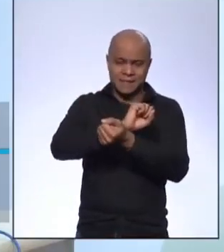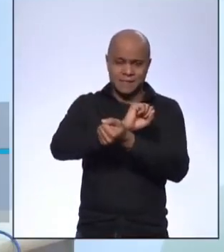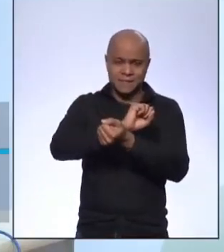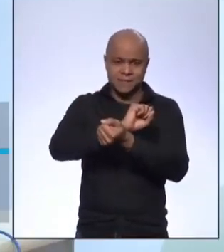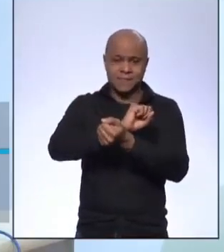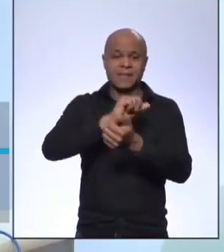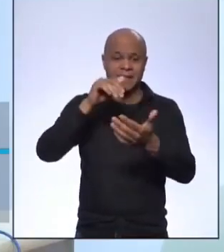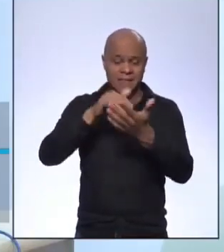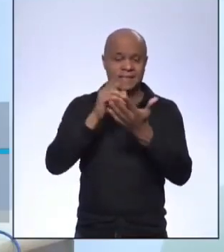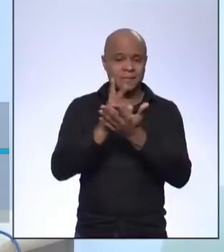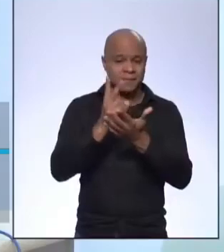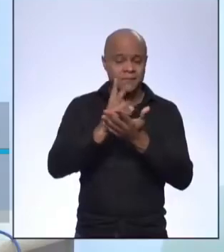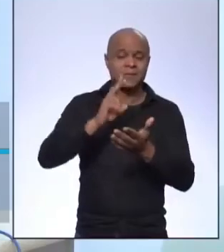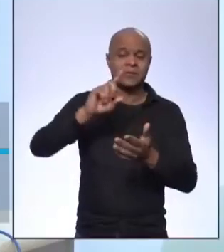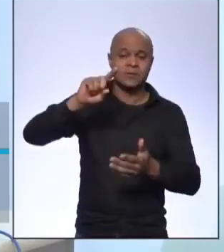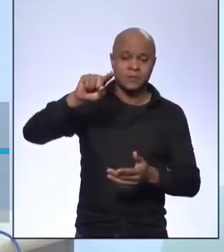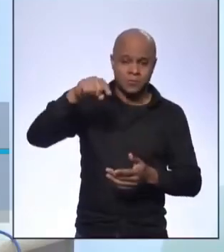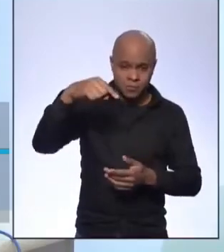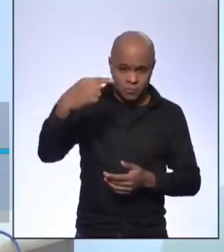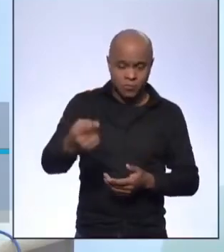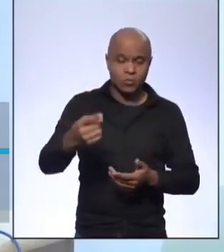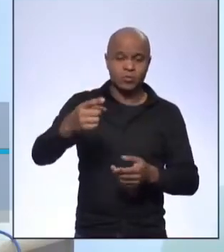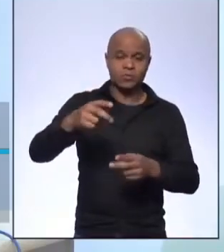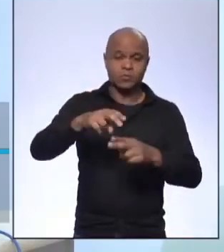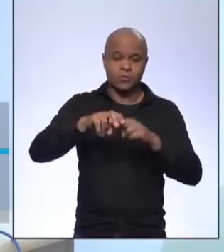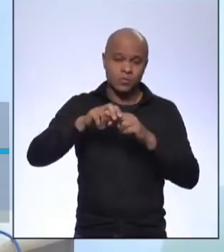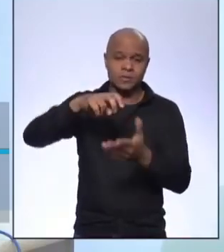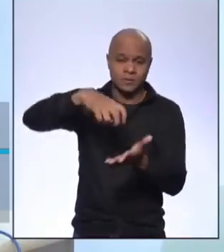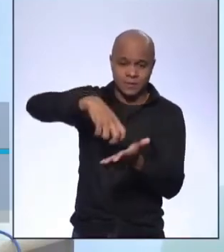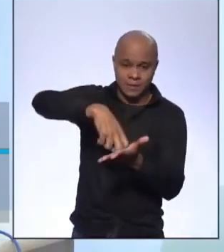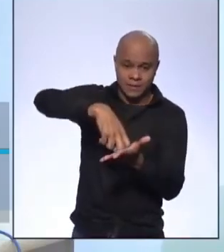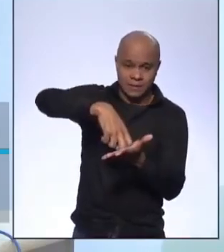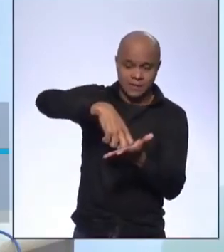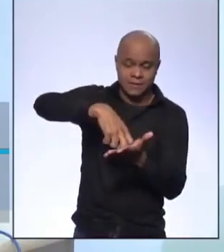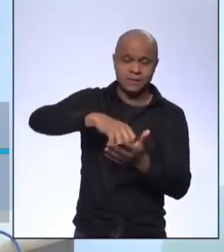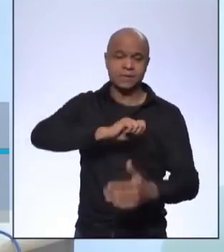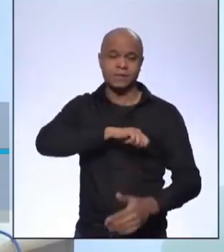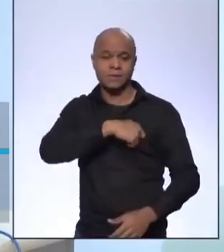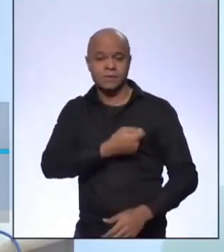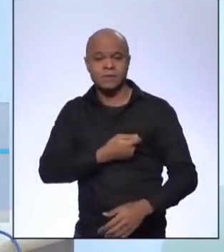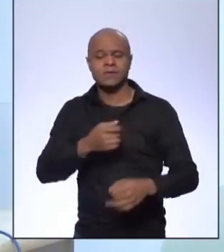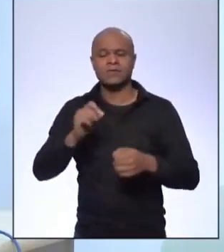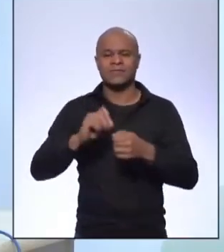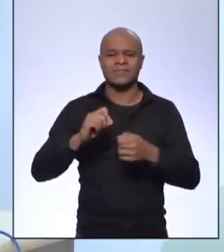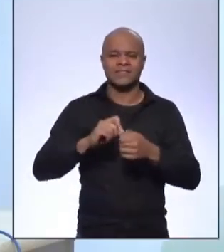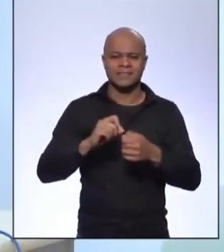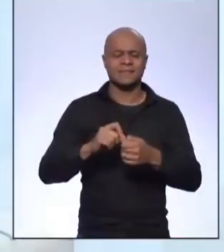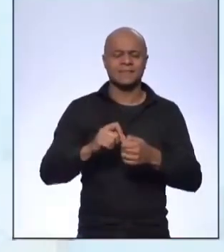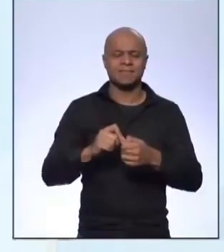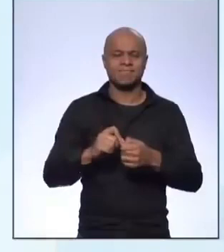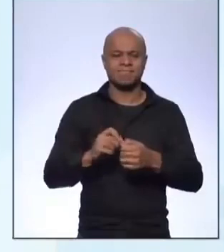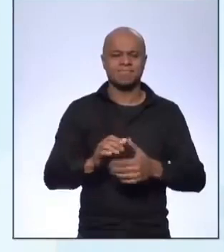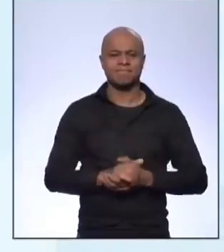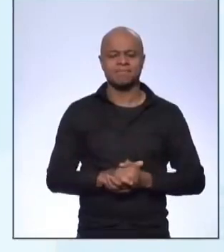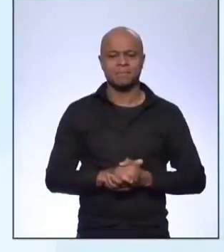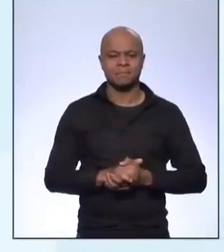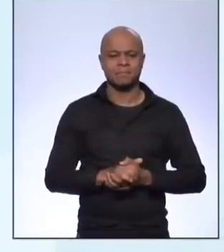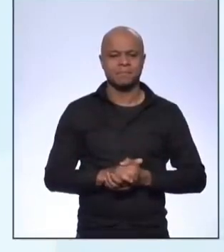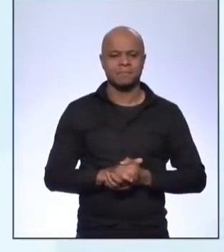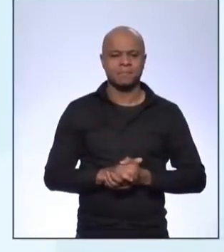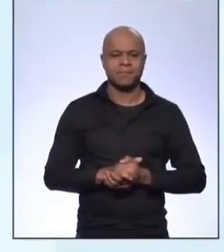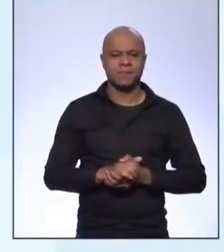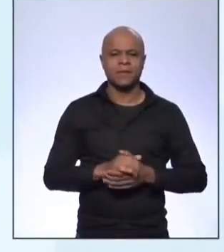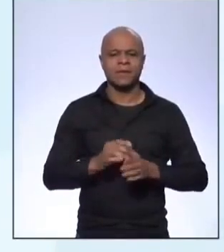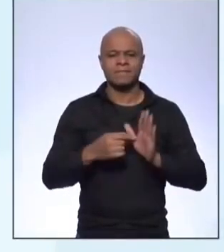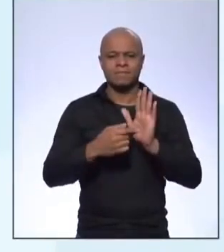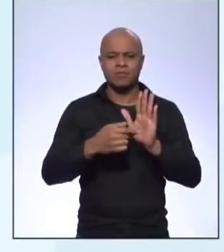duramente punidas pelos espanhóis, né? Como a gente pode ver lá na imagem, né? Está se fazendo o castigo do escravizado